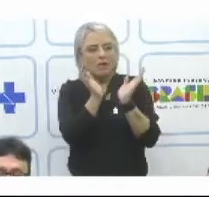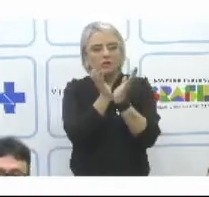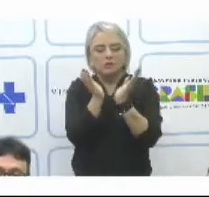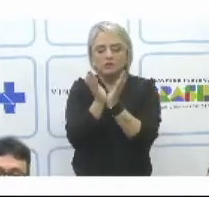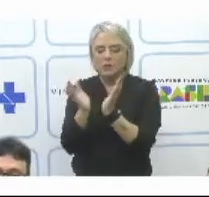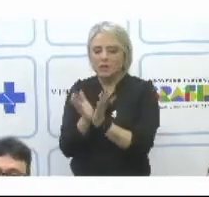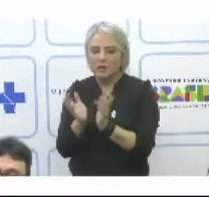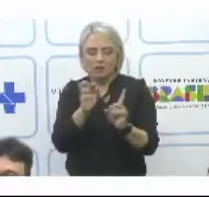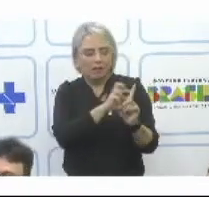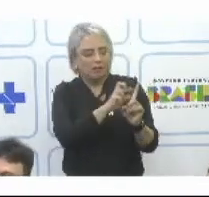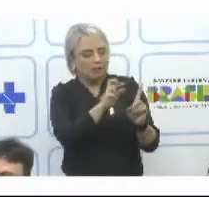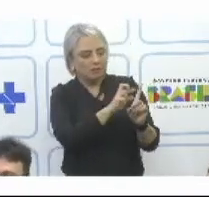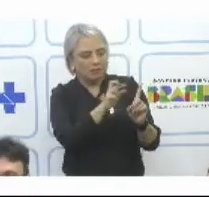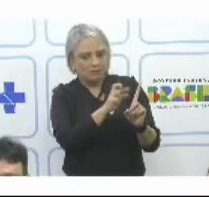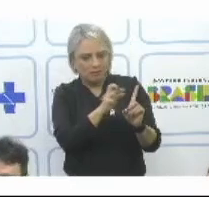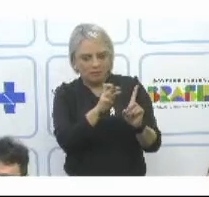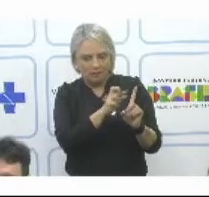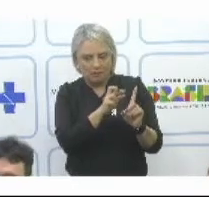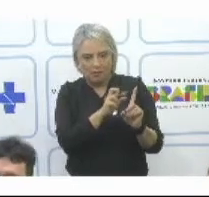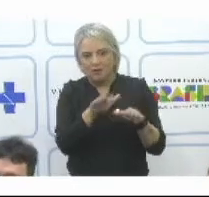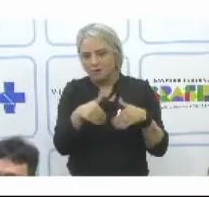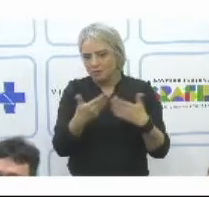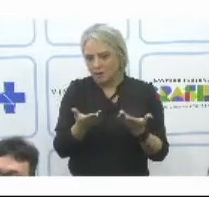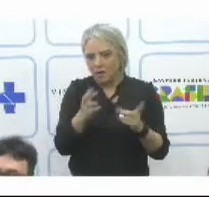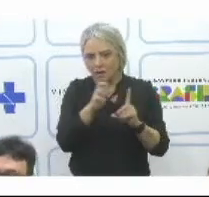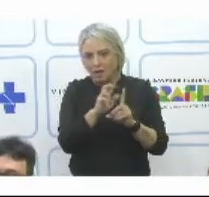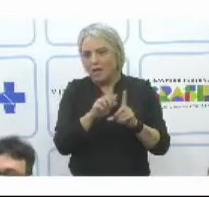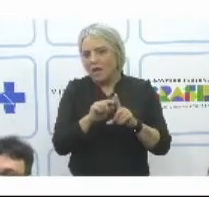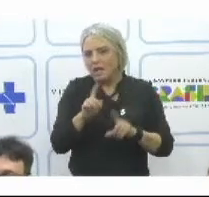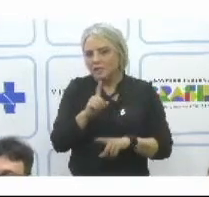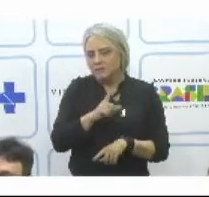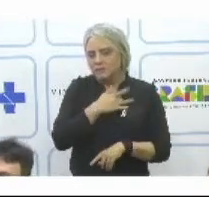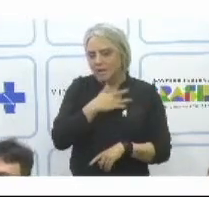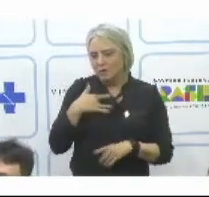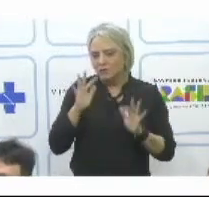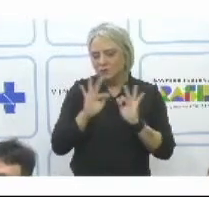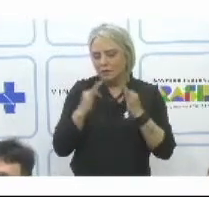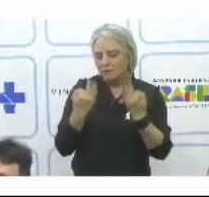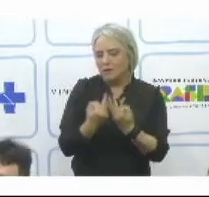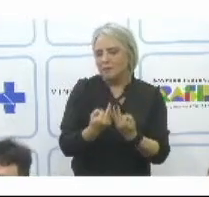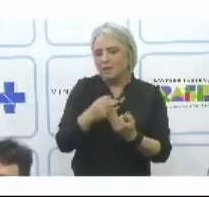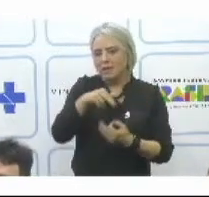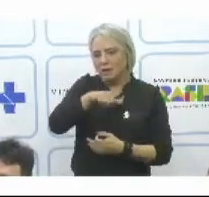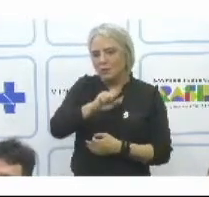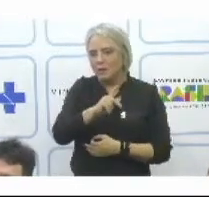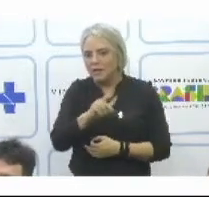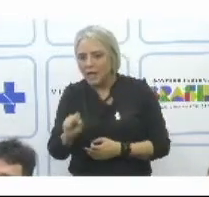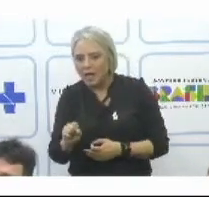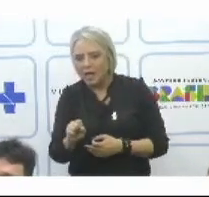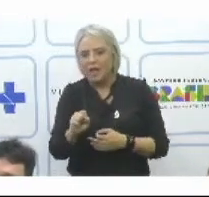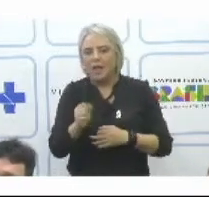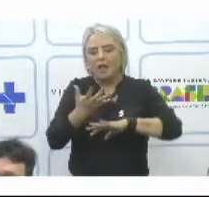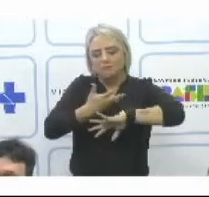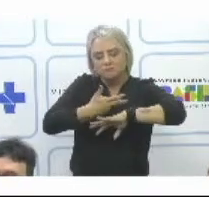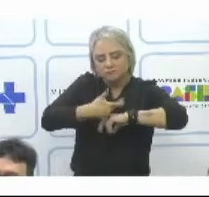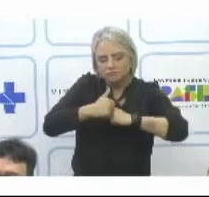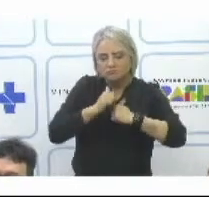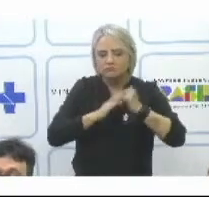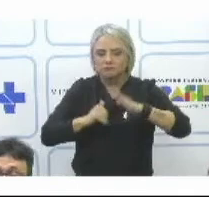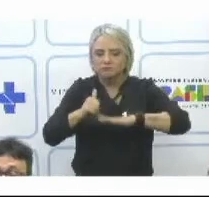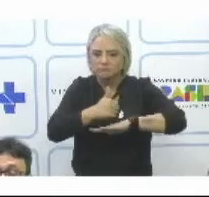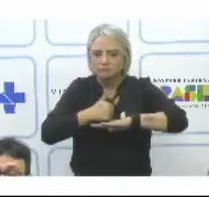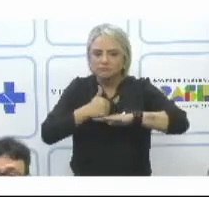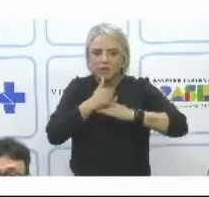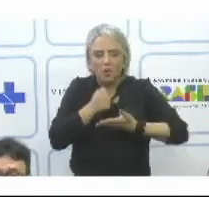de atenção primária, né, de que seja elas equipes de saúde da família, NASFs, né, agora as equipes multiprofissionais,